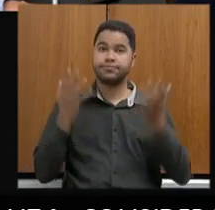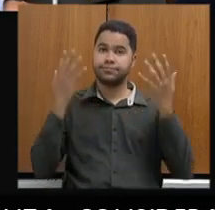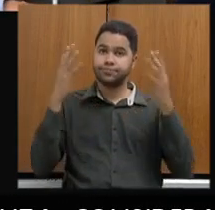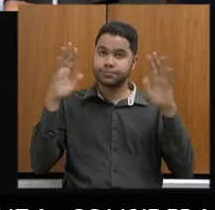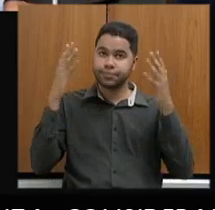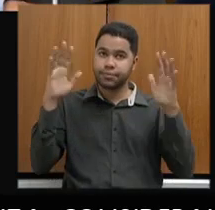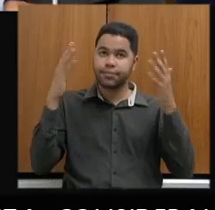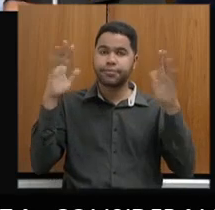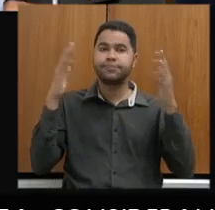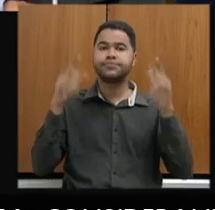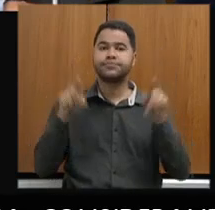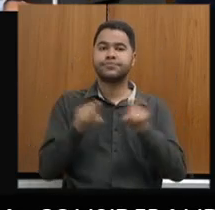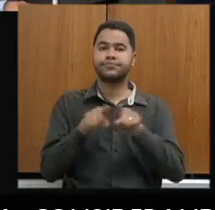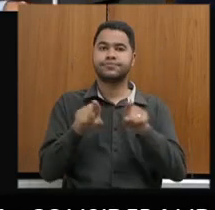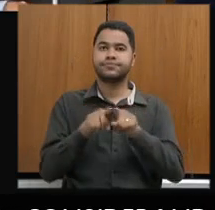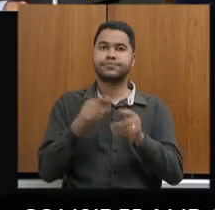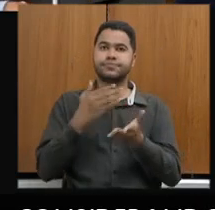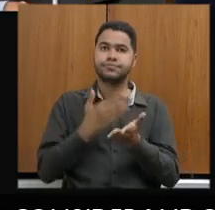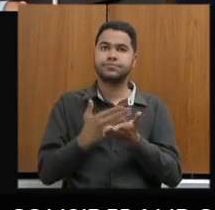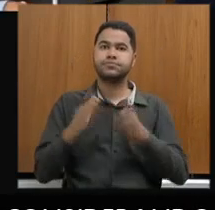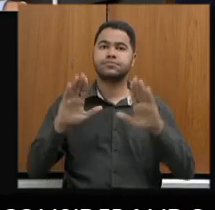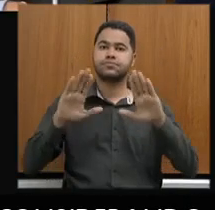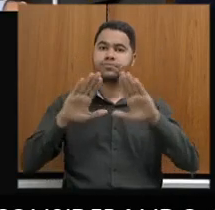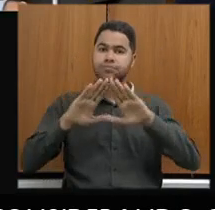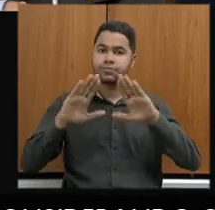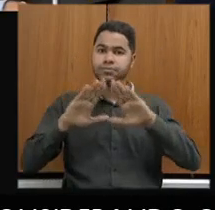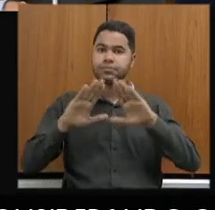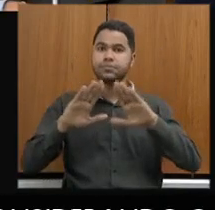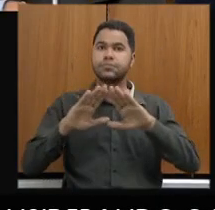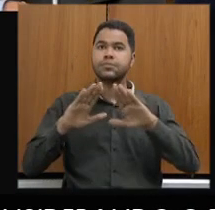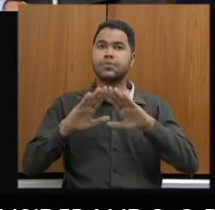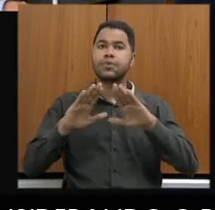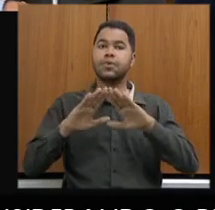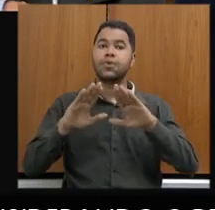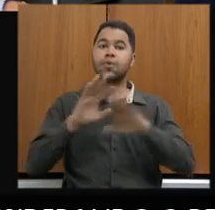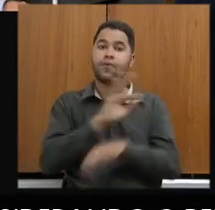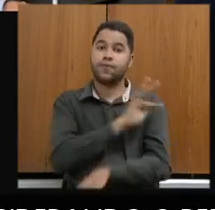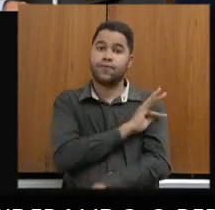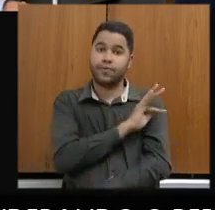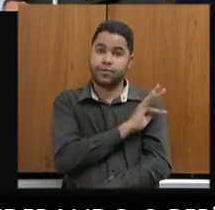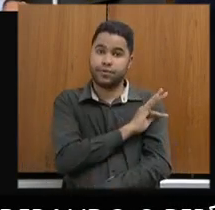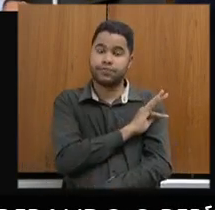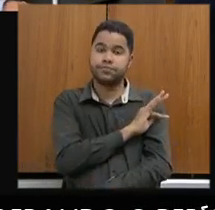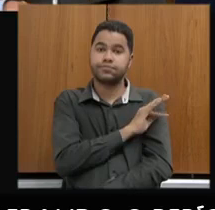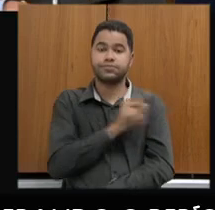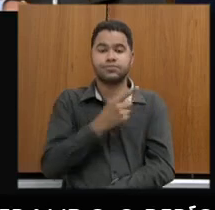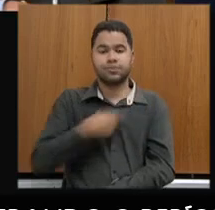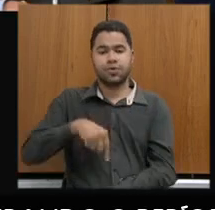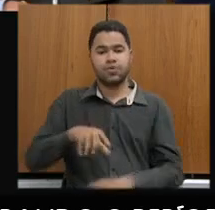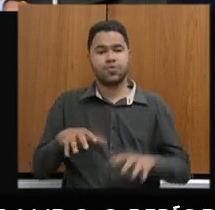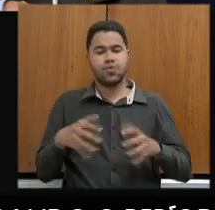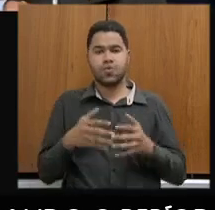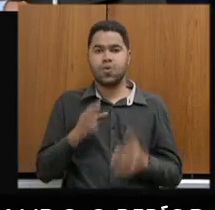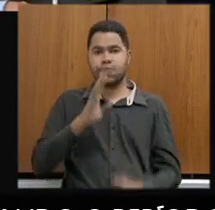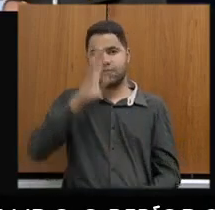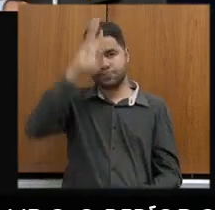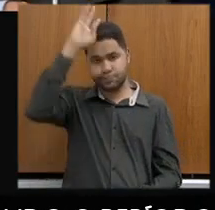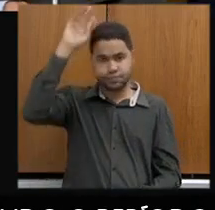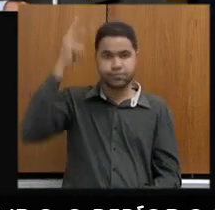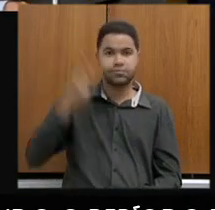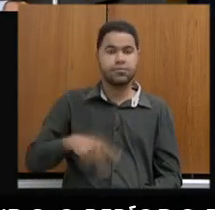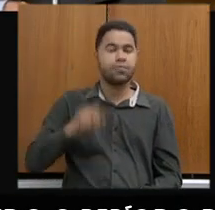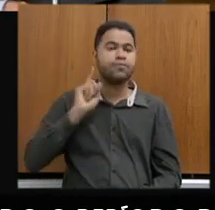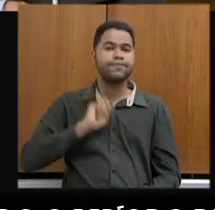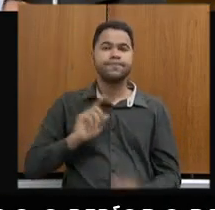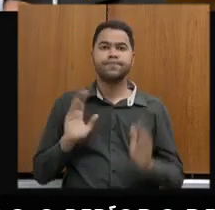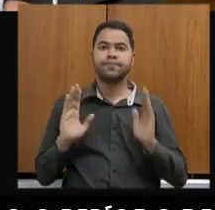parabenizar também a iniciativa da Assembleia Legislativa com a Assembleia fiscaliza para nós do Corpo de Bombeiros Militar de Minas